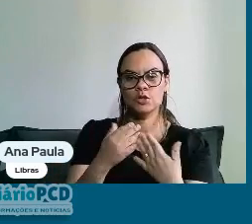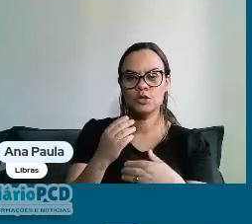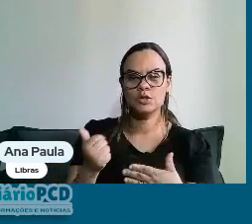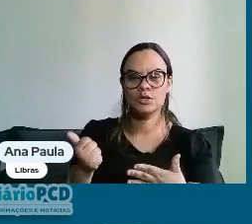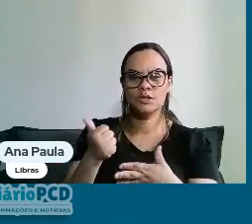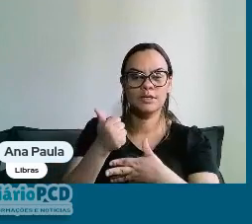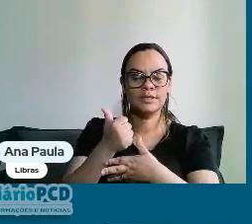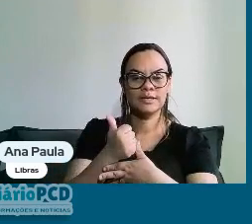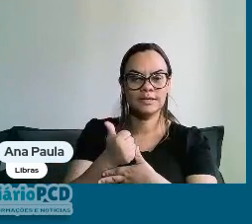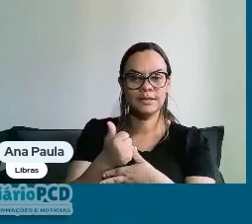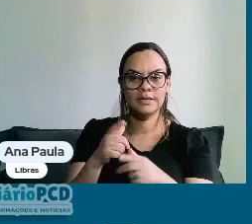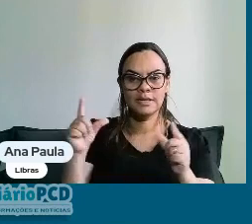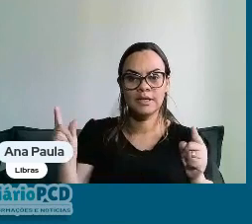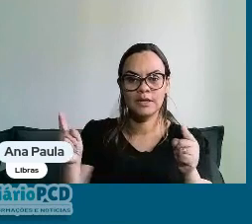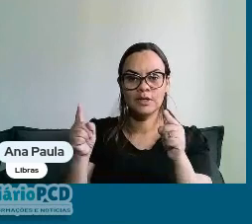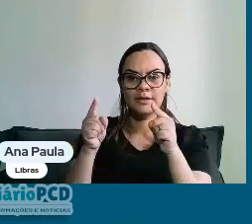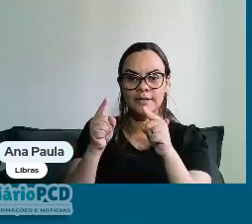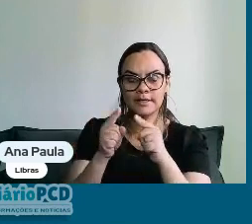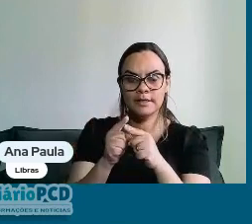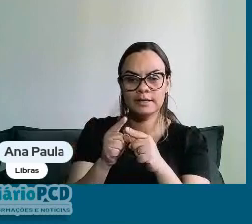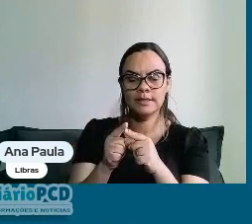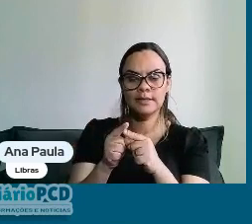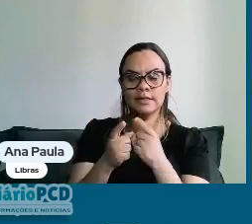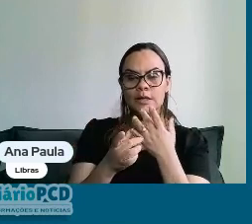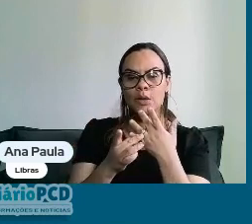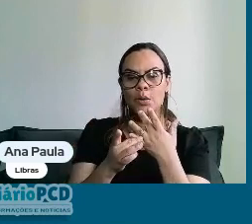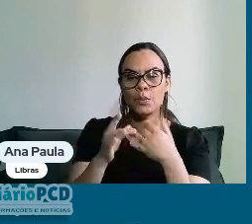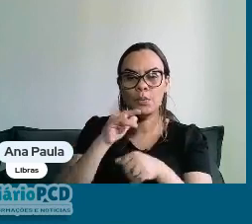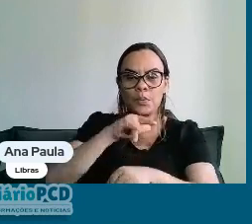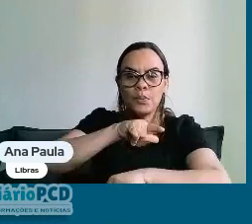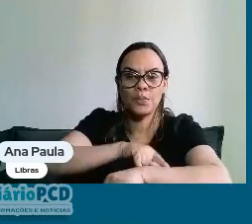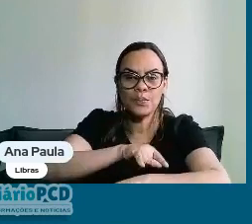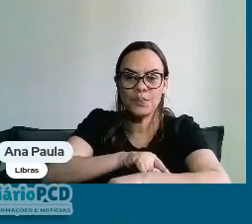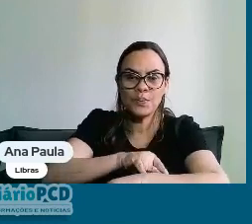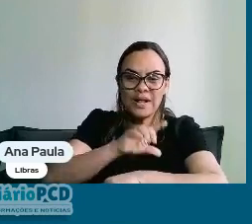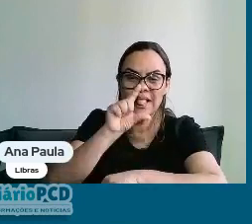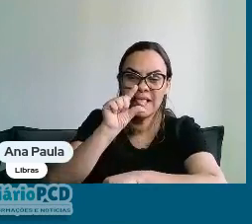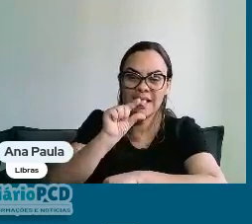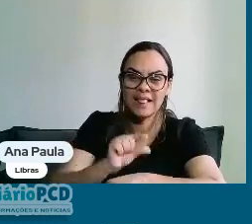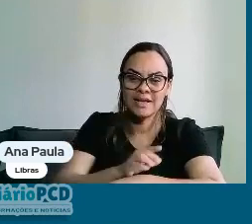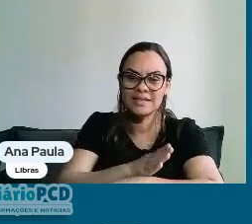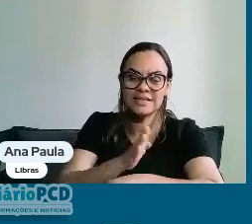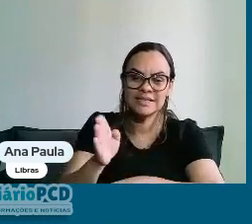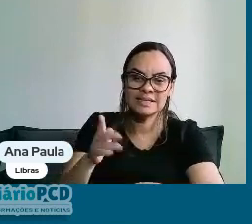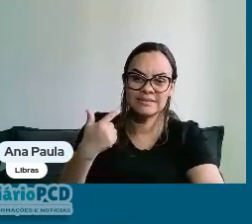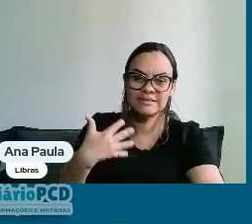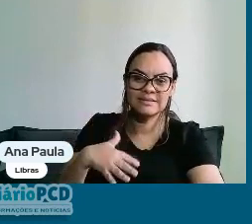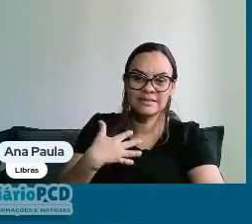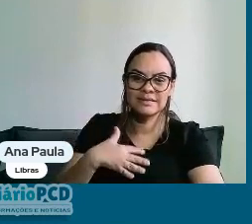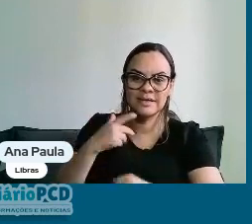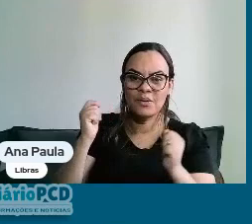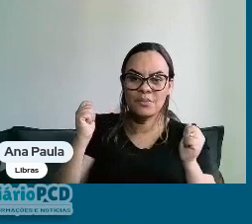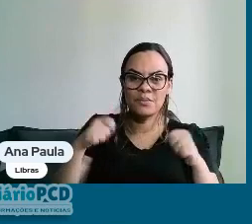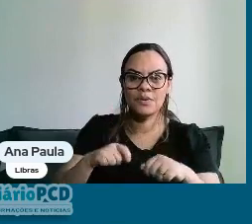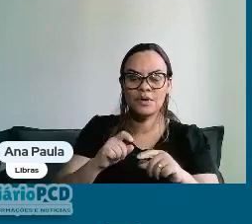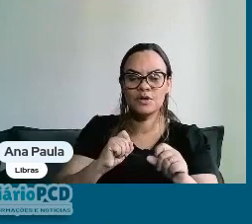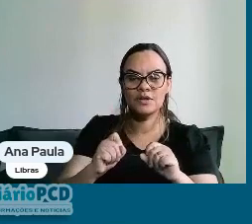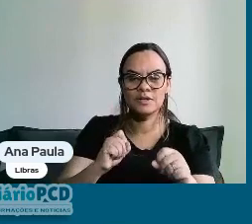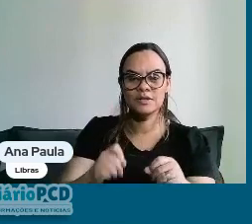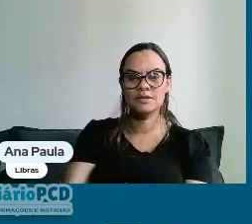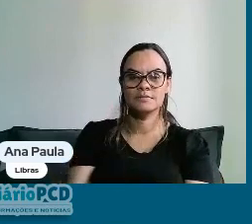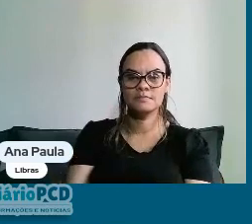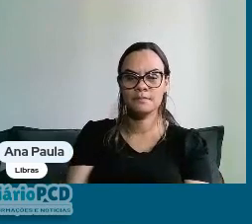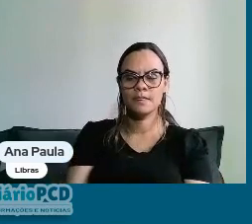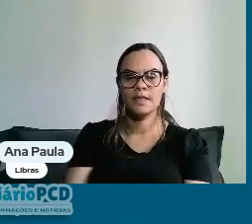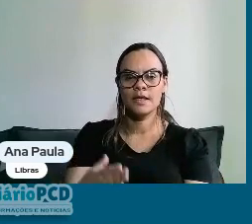paciente começa a reduzir o débito urinário, ou seja, ele começa a fazer menos xixi, aí existe a possibilidade da necessidade